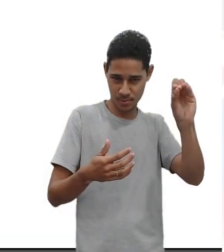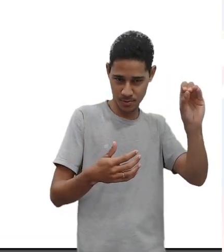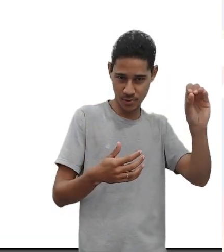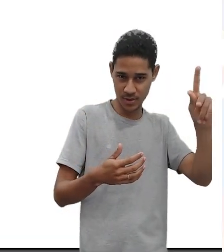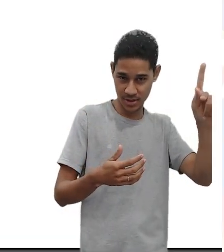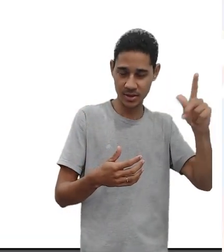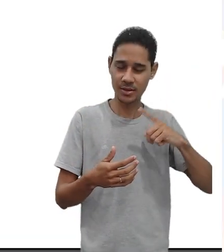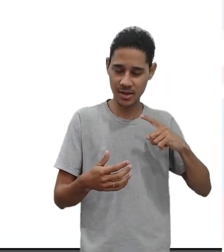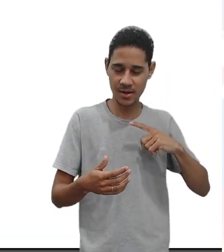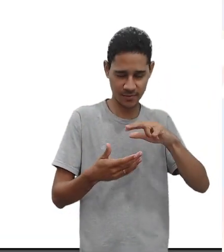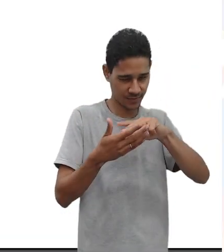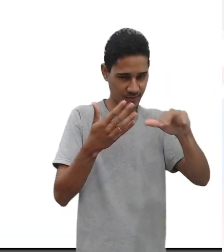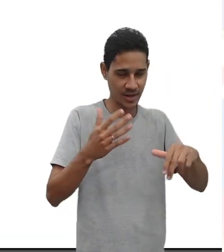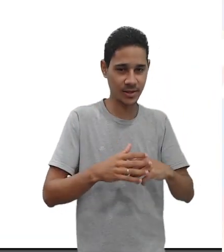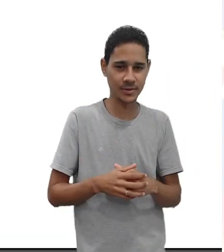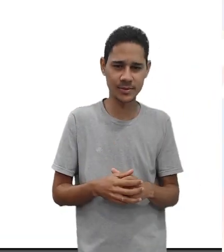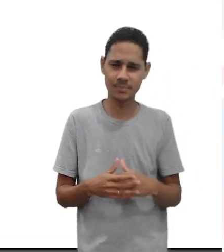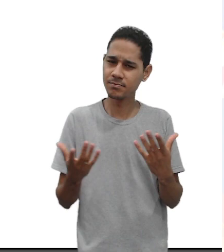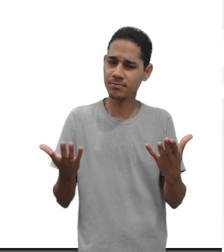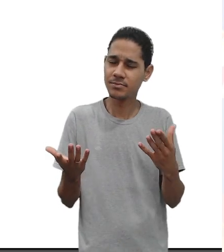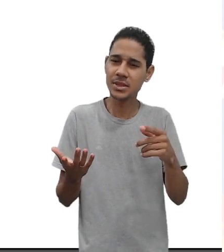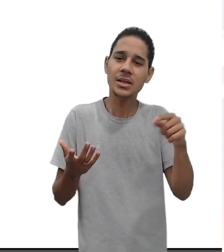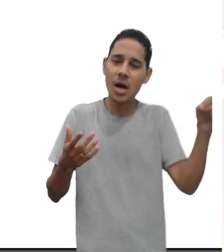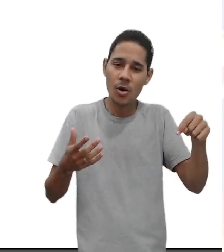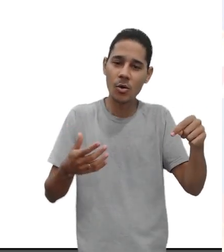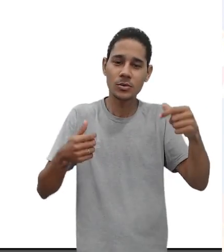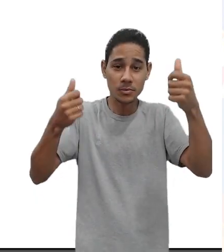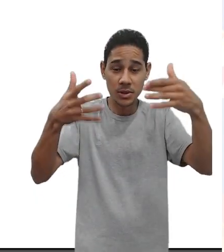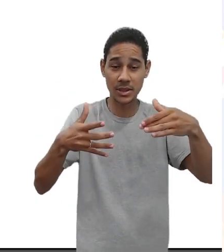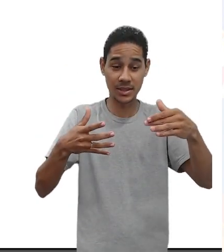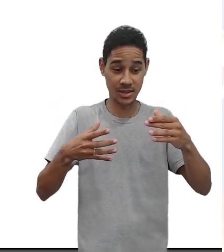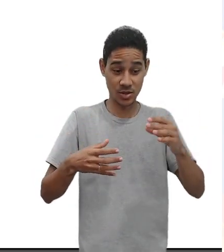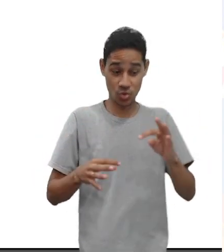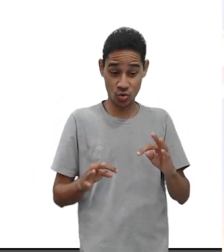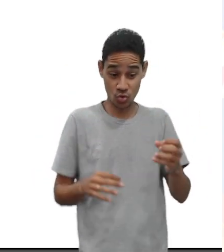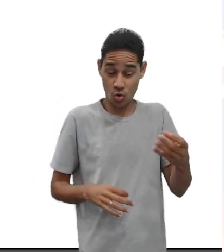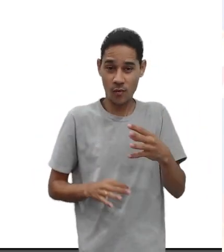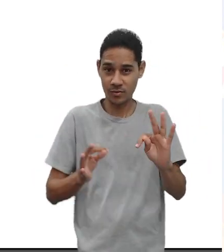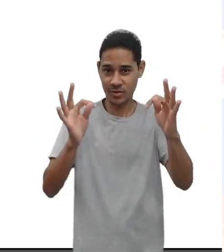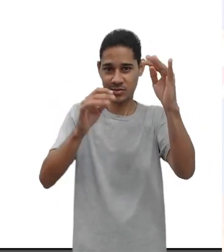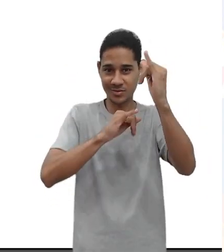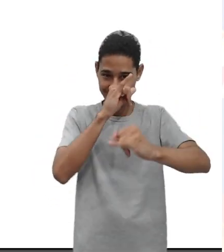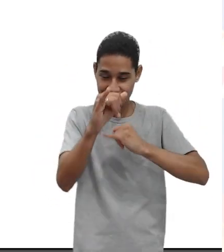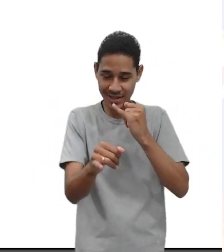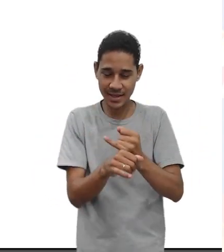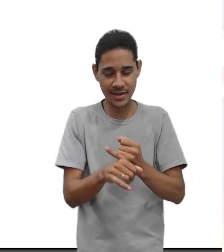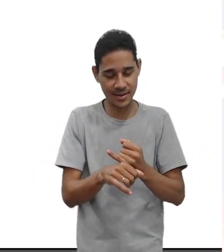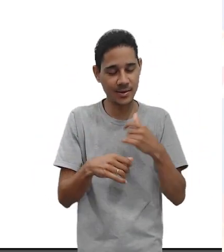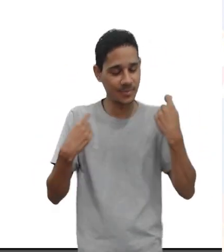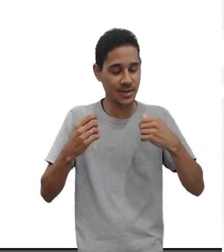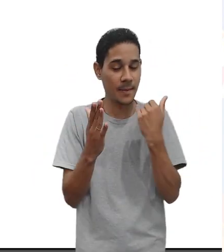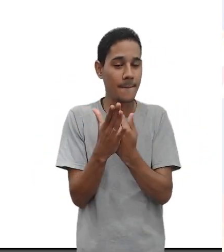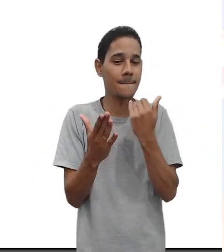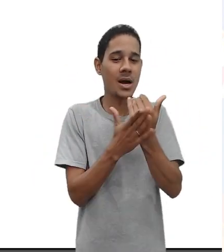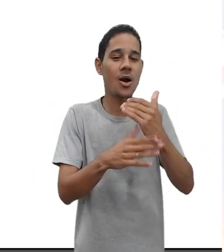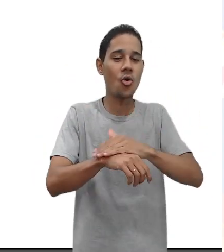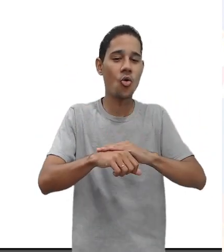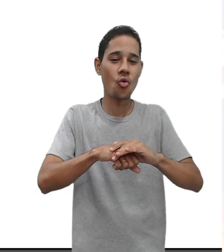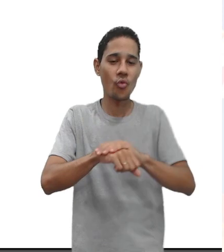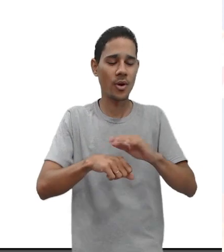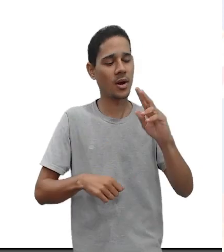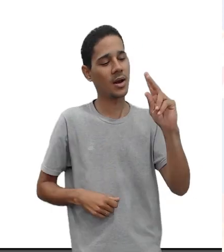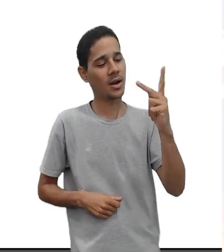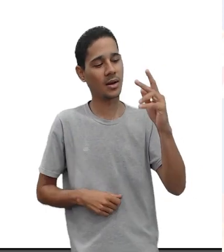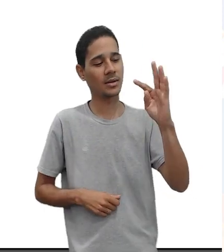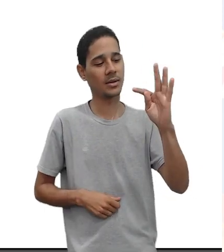E como a gente está tratando de novas tecnologias web, a gente precisa conversar um pouco mais sobre o